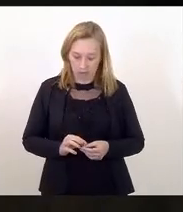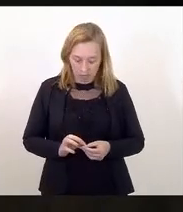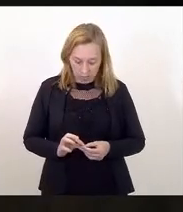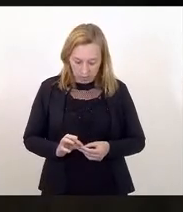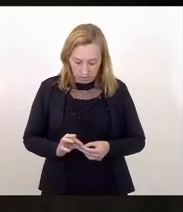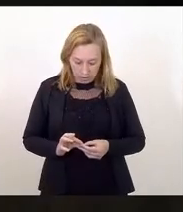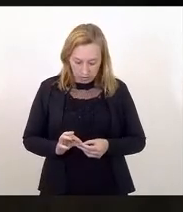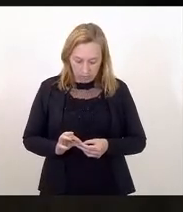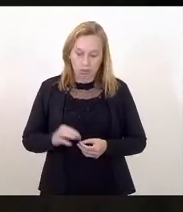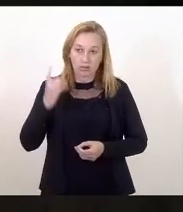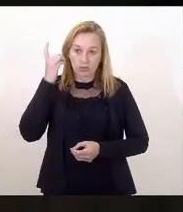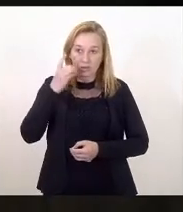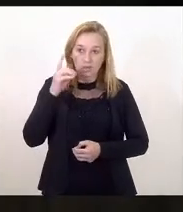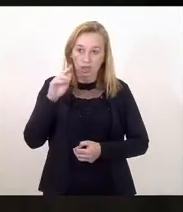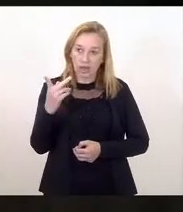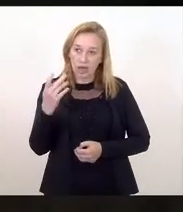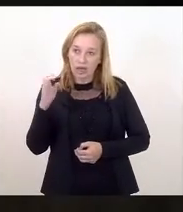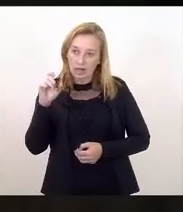deputado Elton.